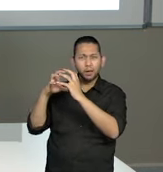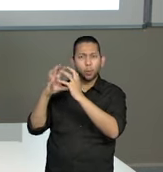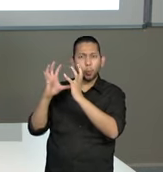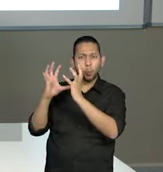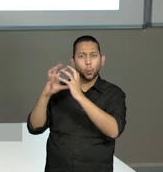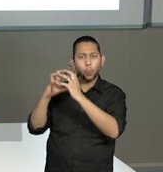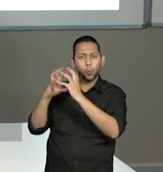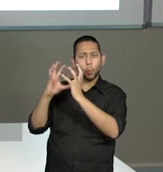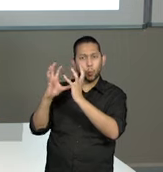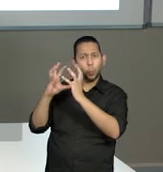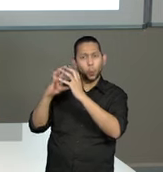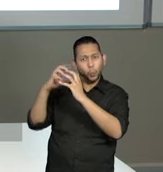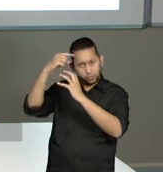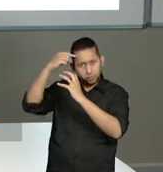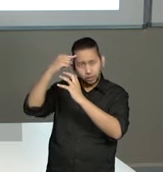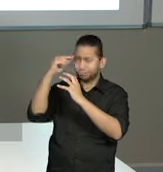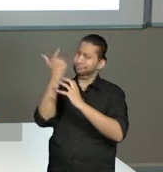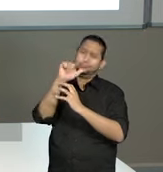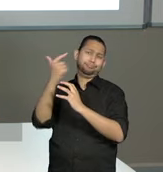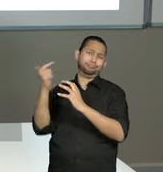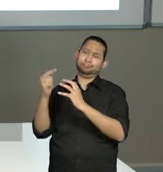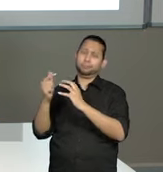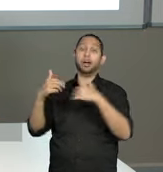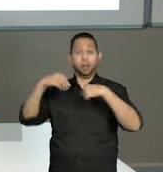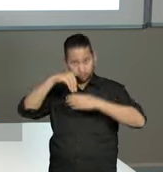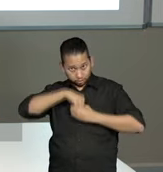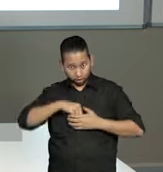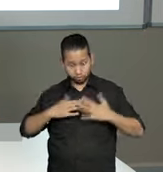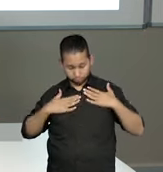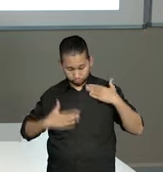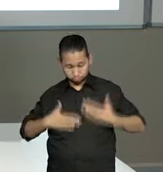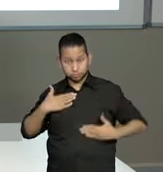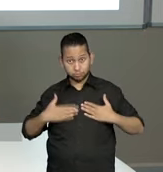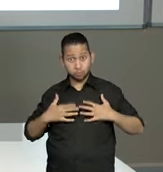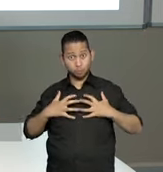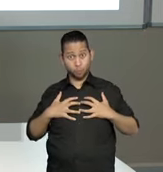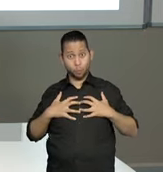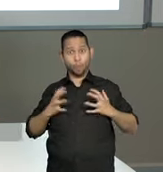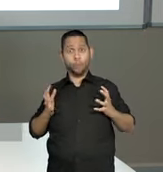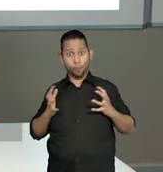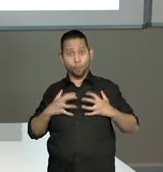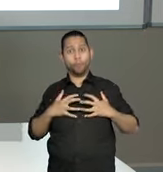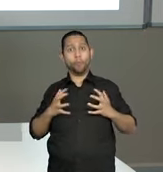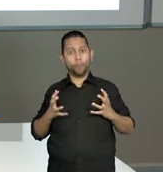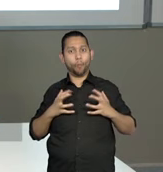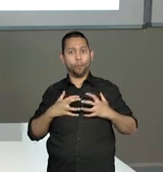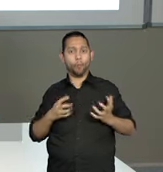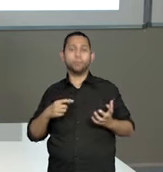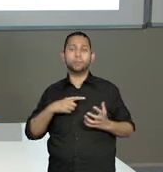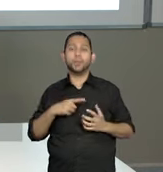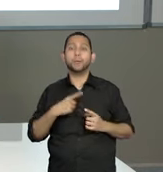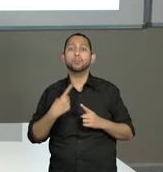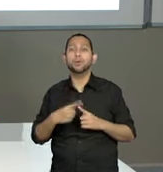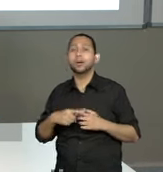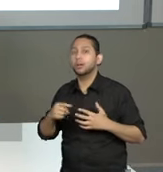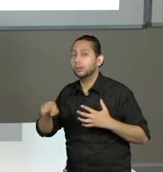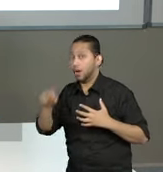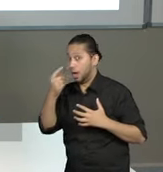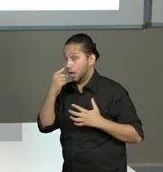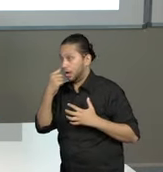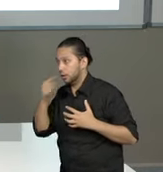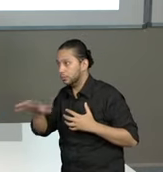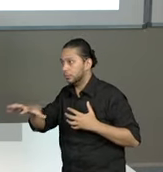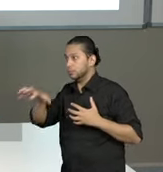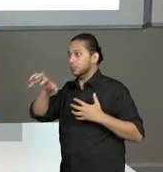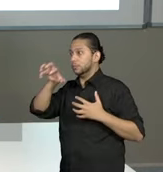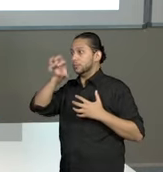minha caixa torácica se distende. Quando eu expiro e mando esse ar para fora, ela se